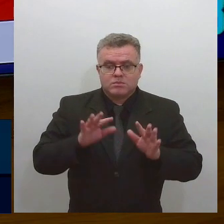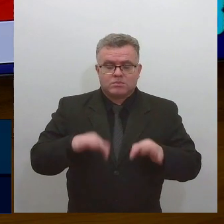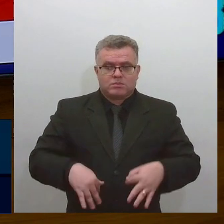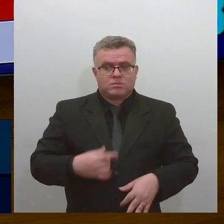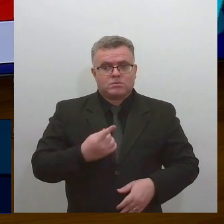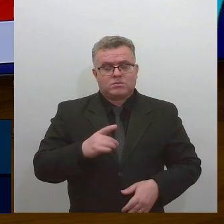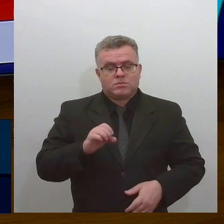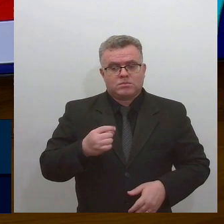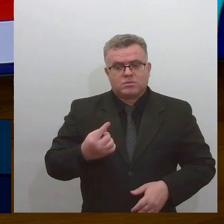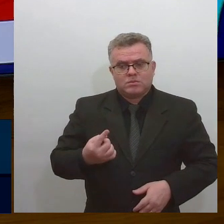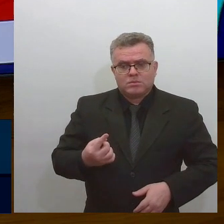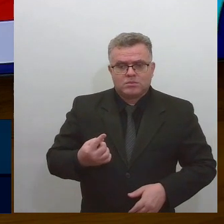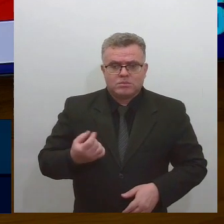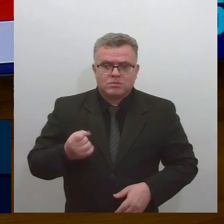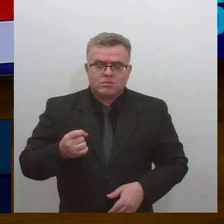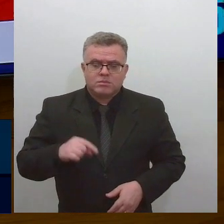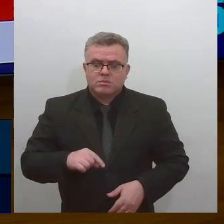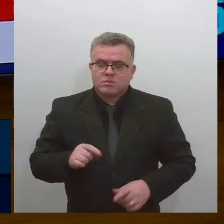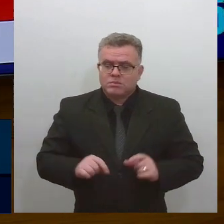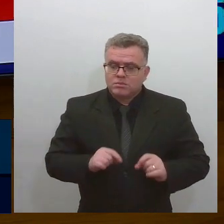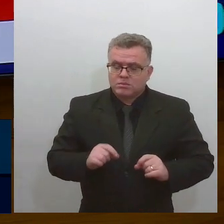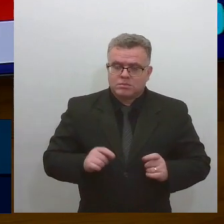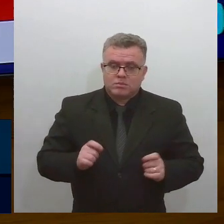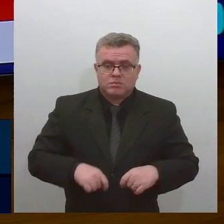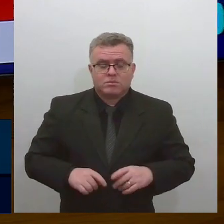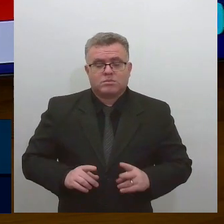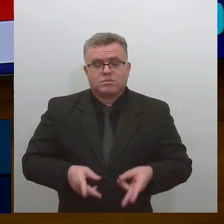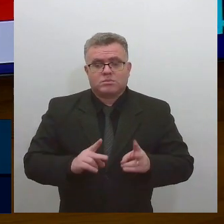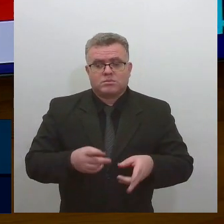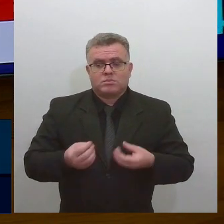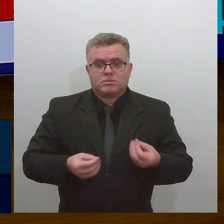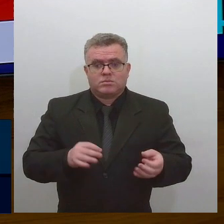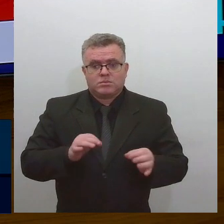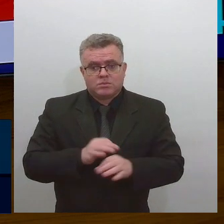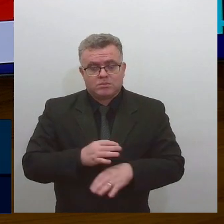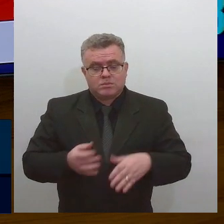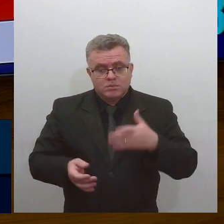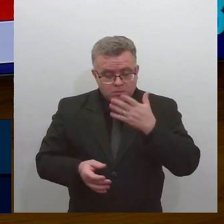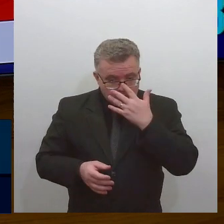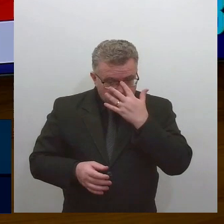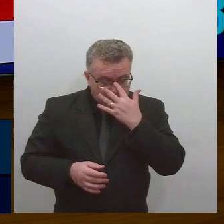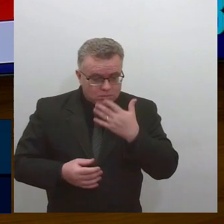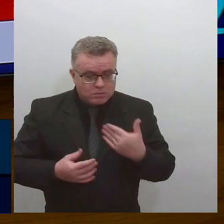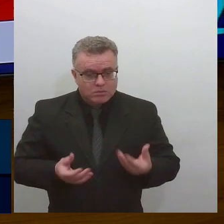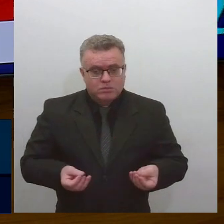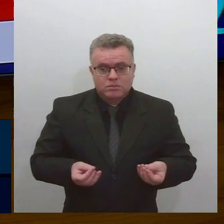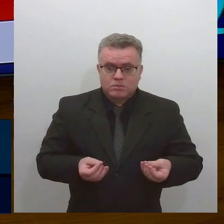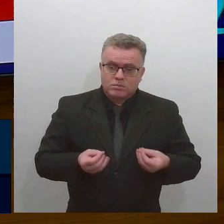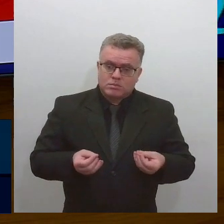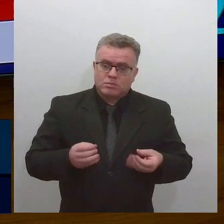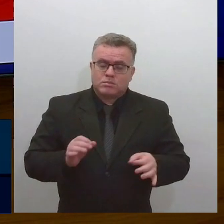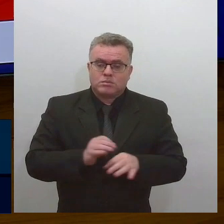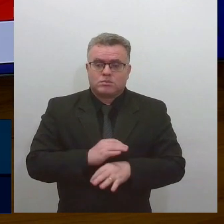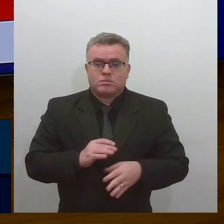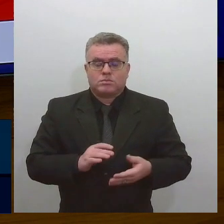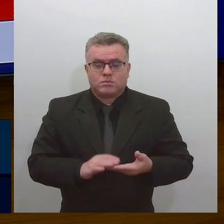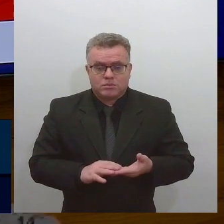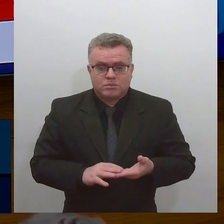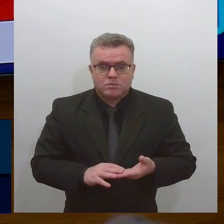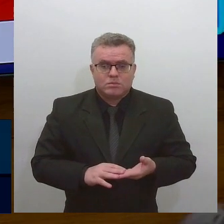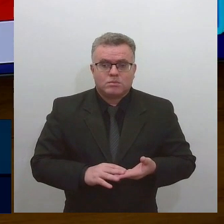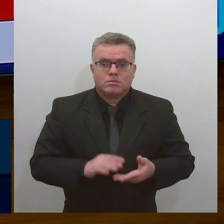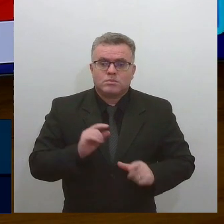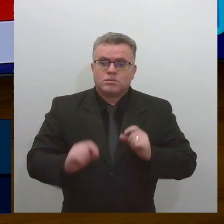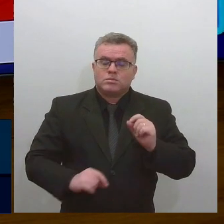andamento a nossa expectativa é que a rodovia seja concluída eh essa esse trecho duplicado seja concluída no final de